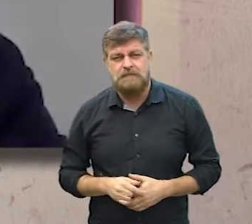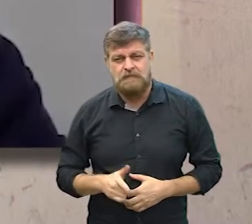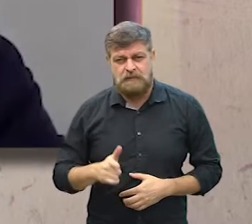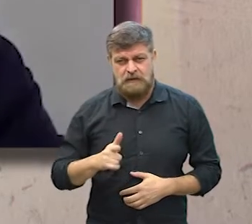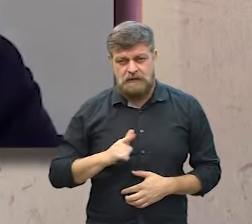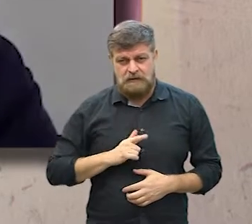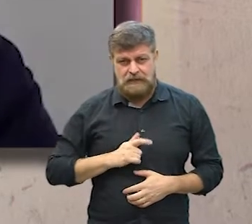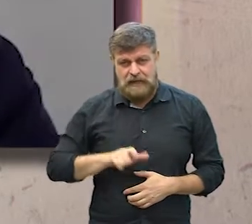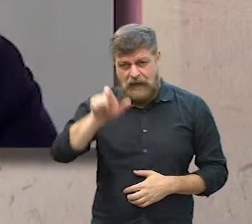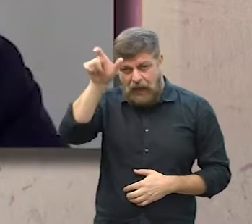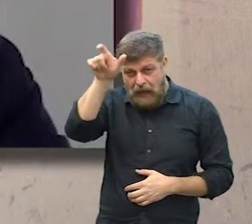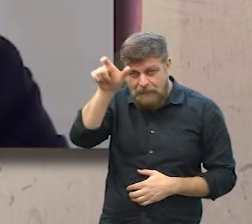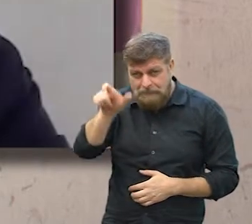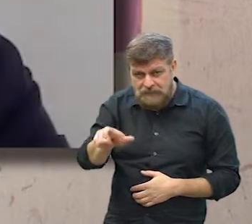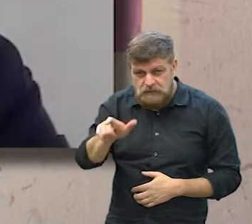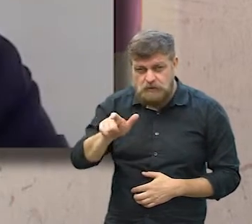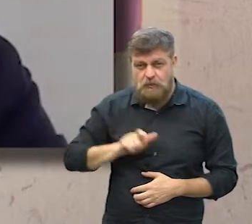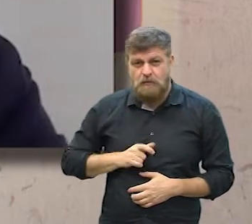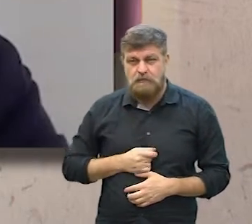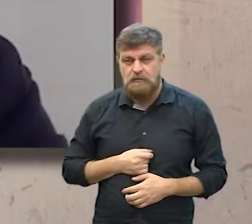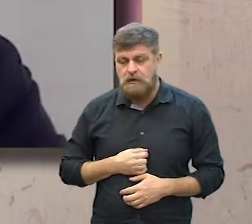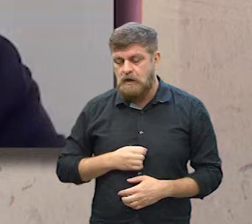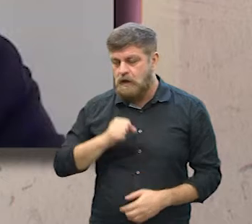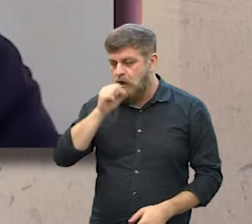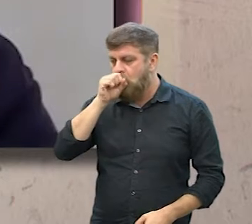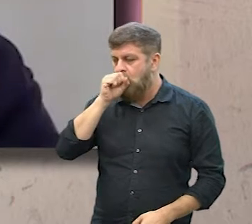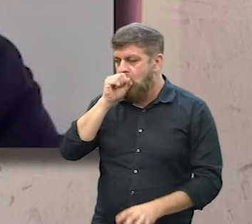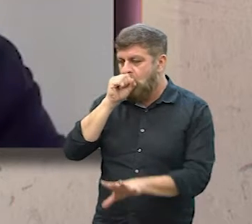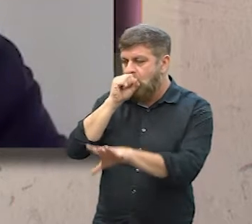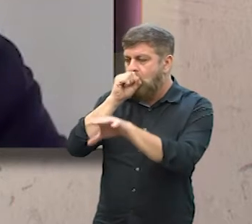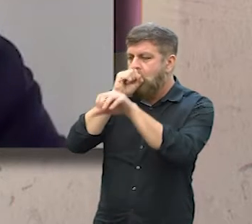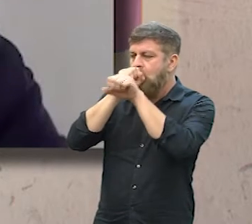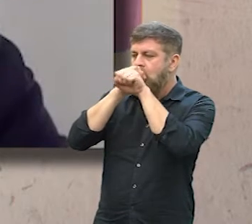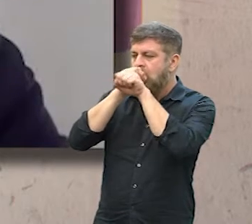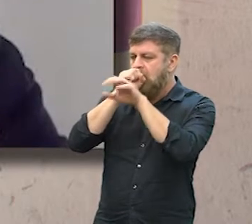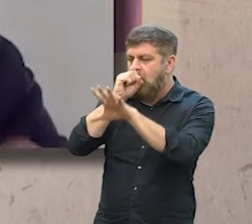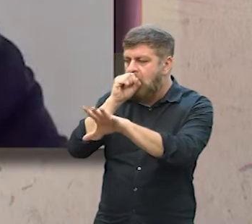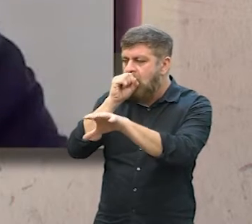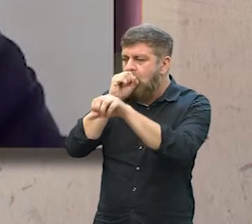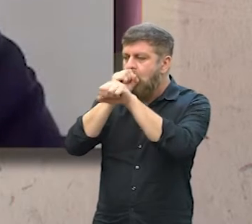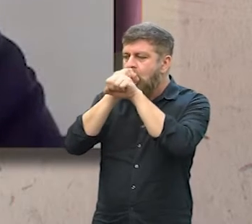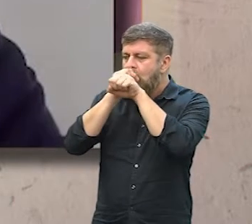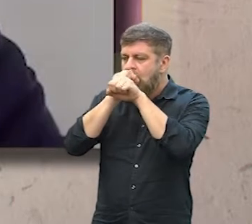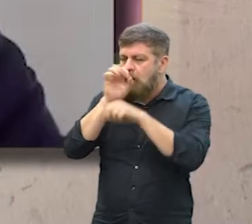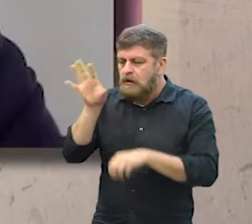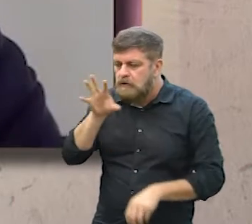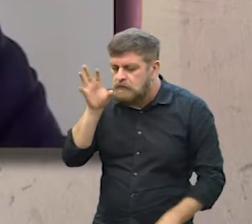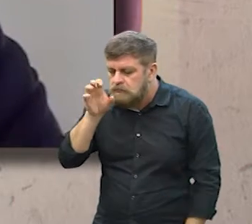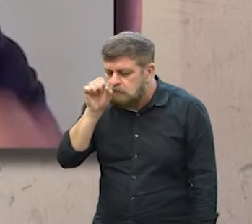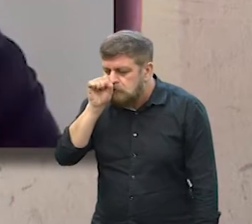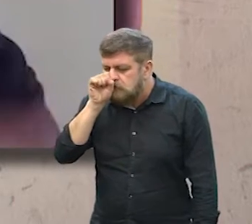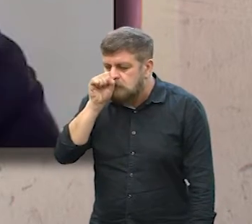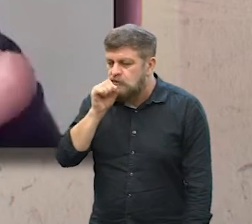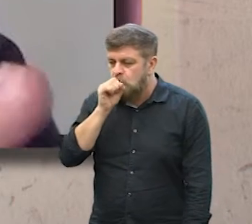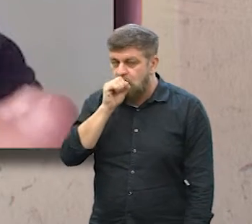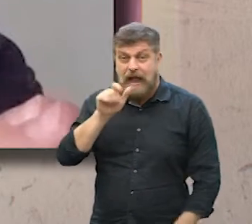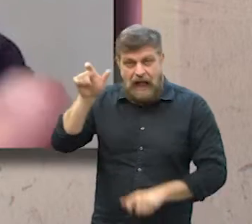são dados para o paciente, administrados para pacientes por vias inalatórias. Então, tem diversos dispositivos